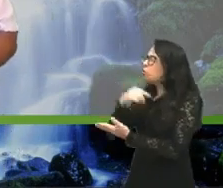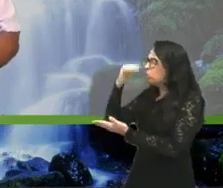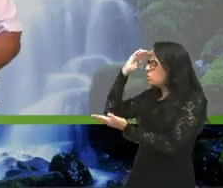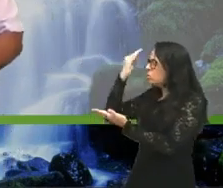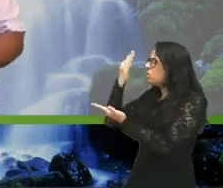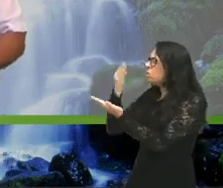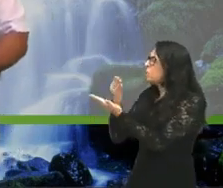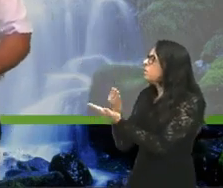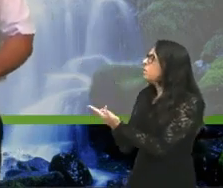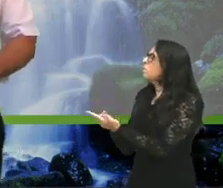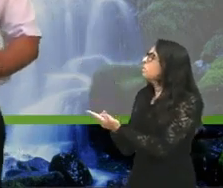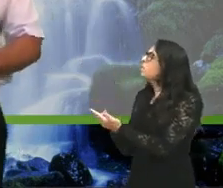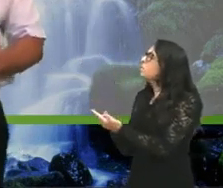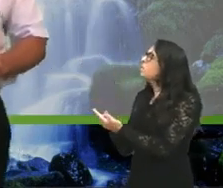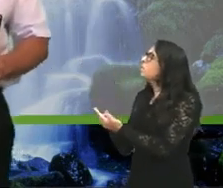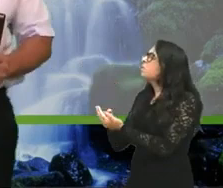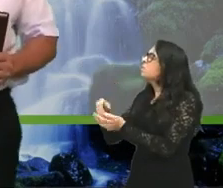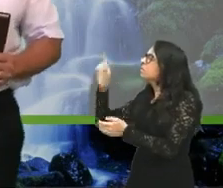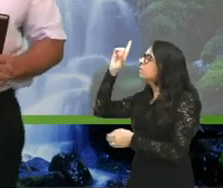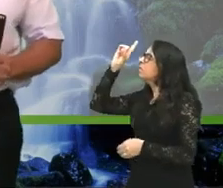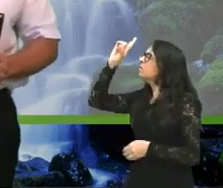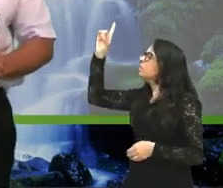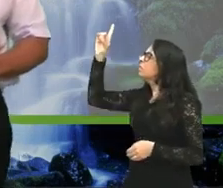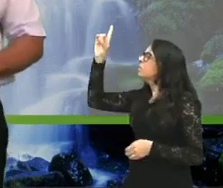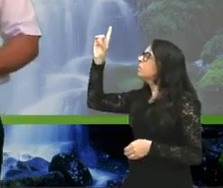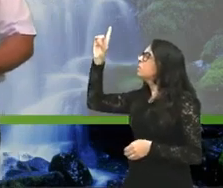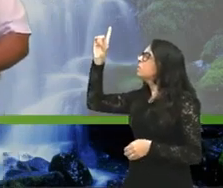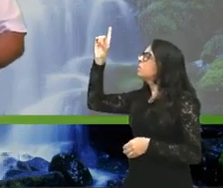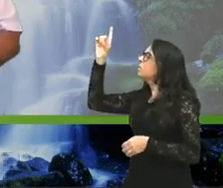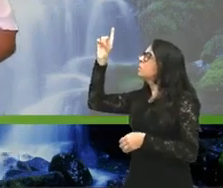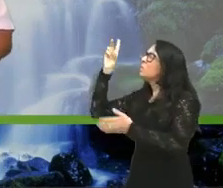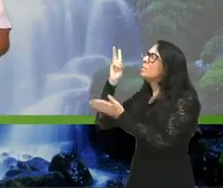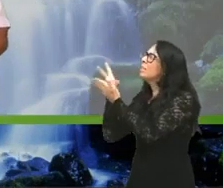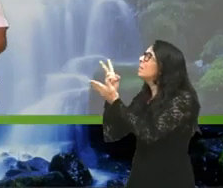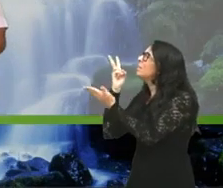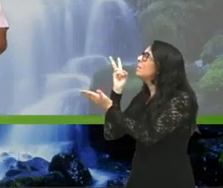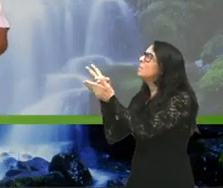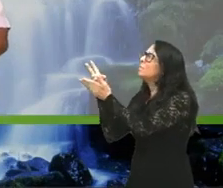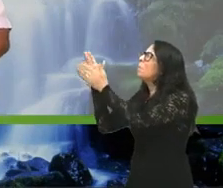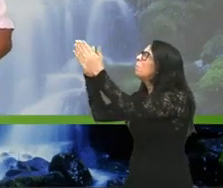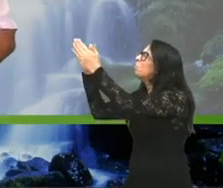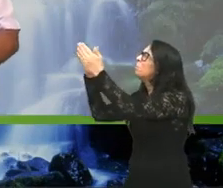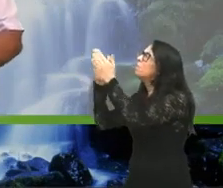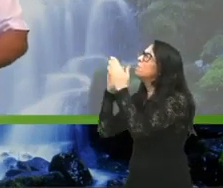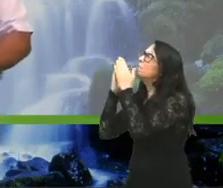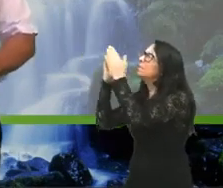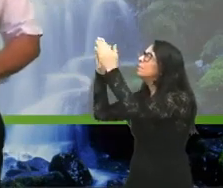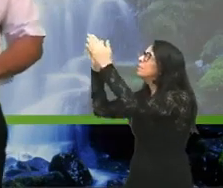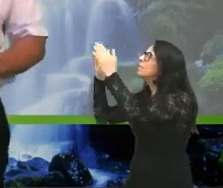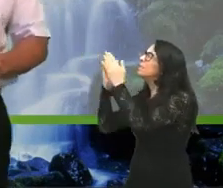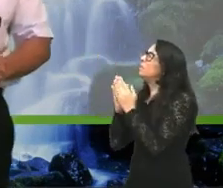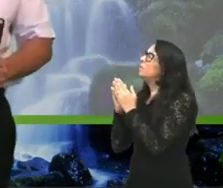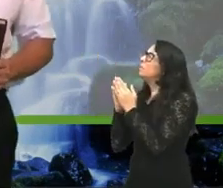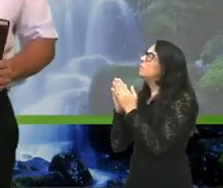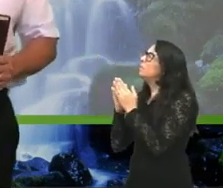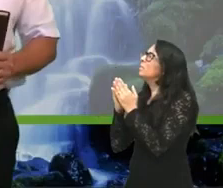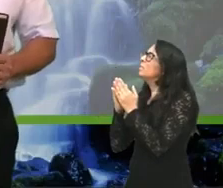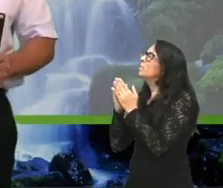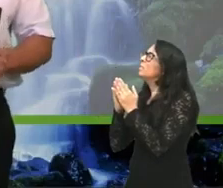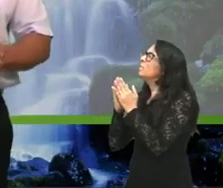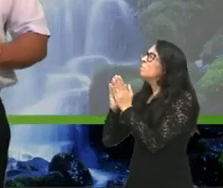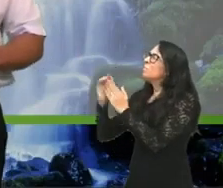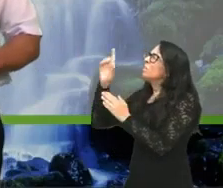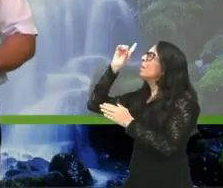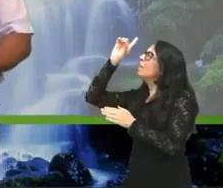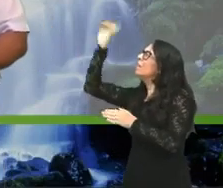enfermos. Não cansamos de pedir ao Senhor, ó Deus, pela Tua intervenção sobre aqueles que foram infectados pelo vírus e